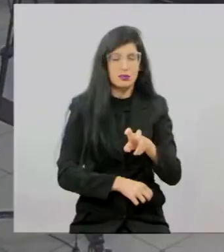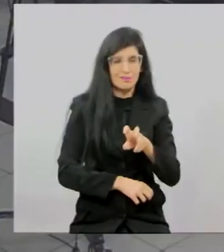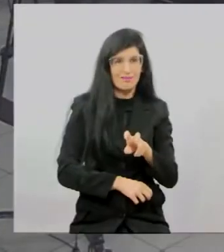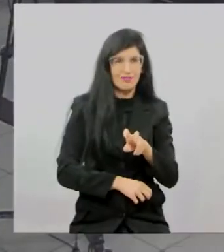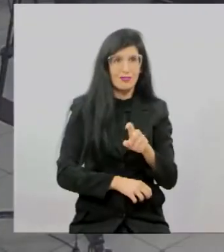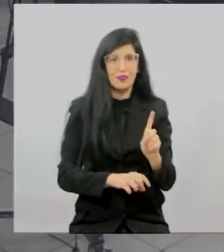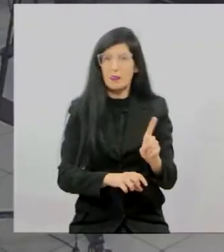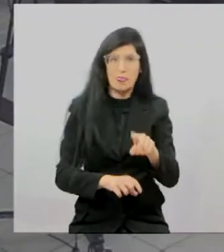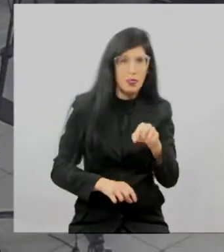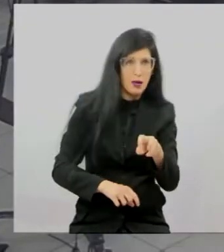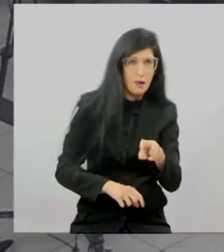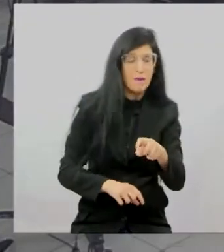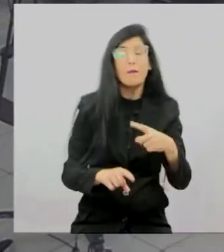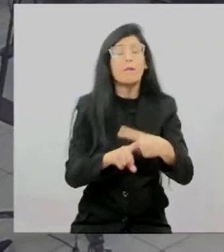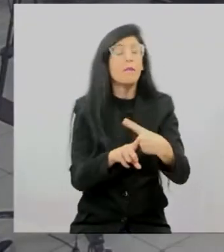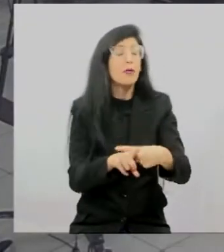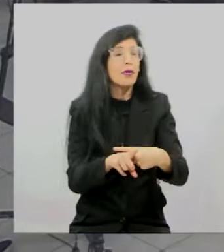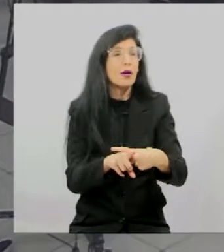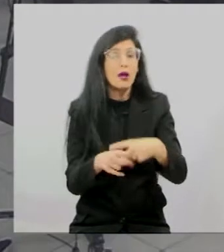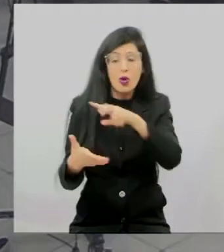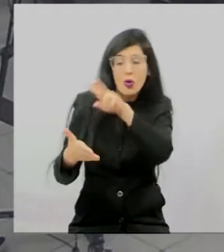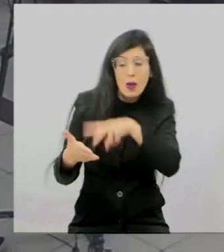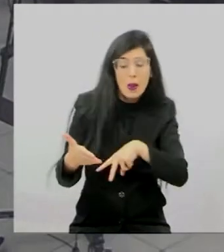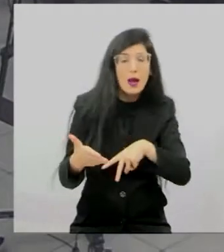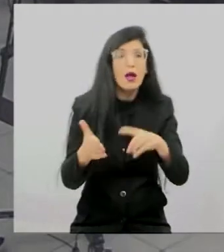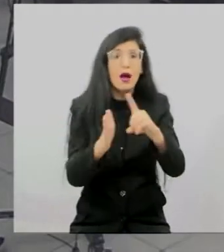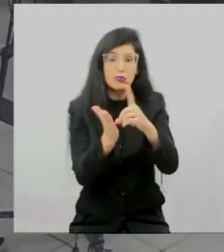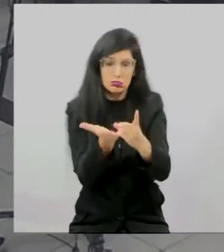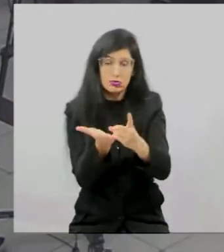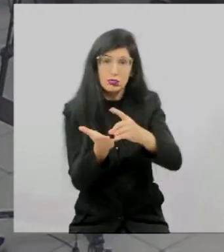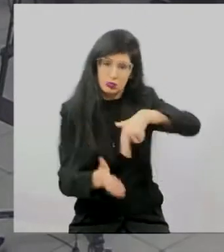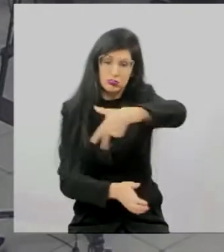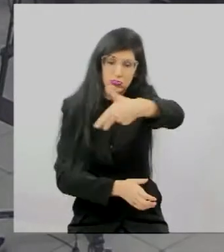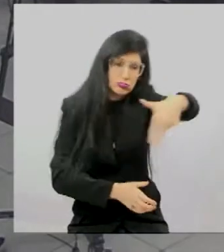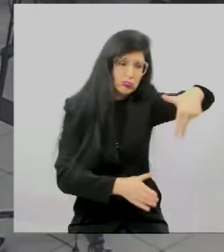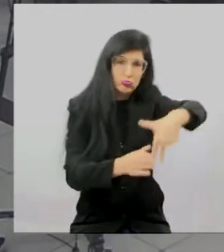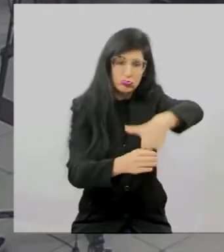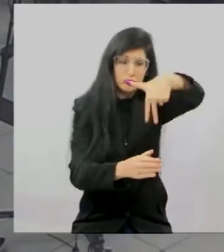estarei fazendo a leitura de um trecho da Bíblia, ok?